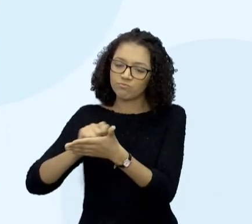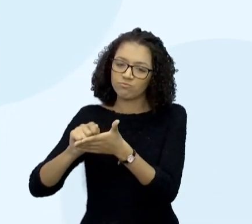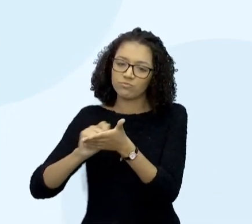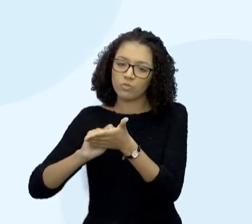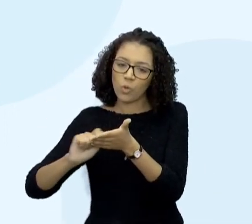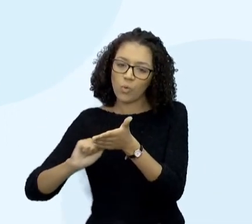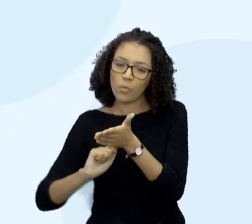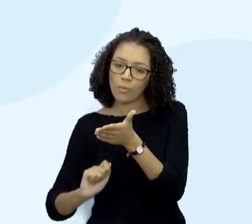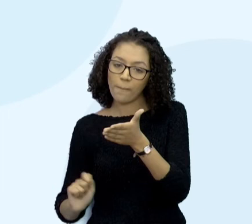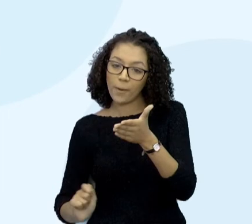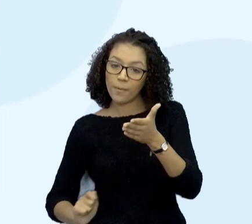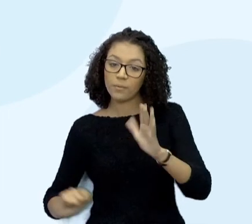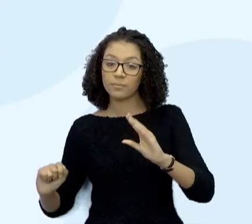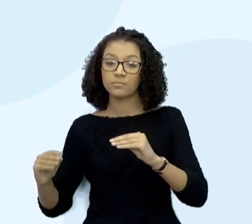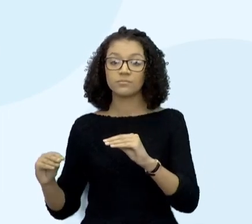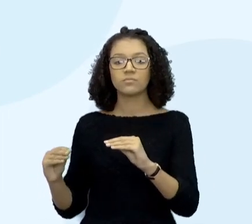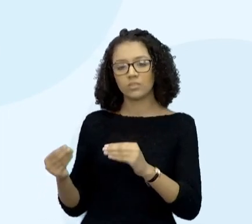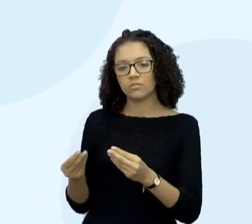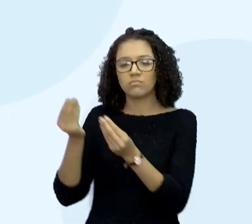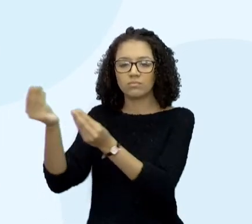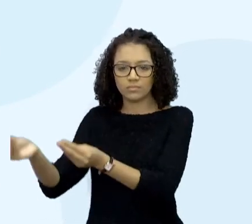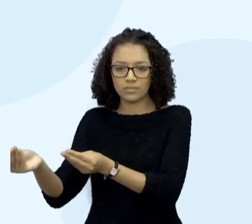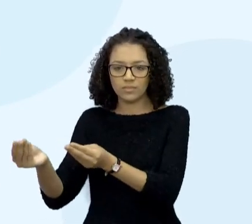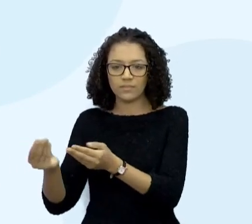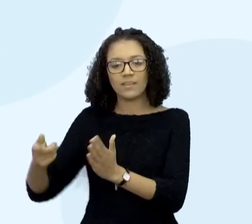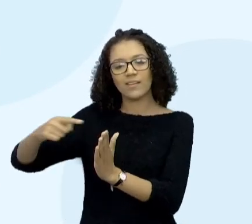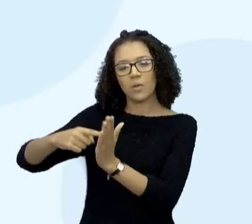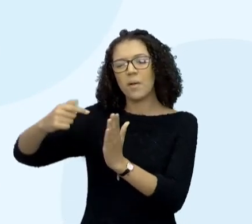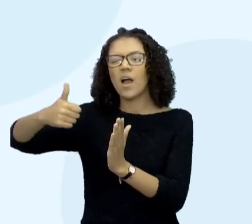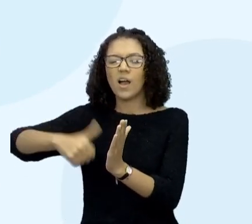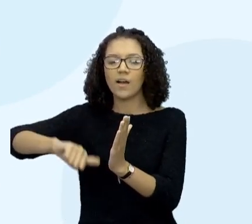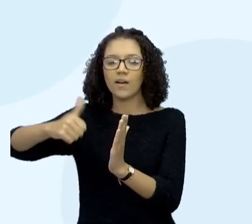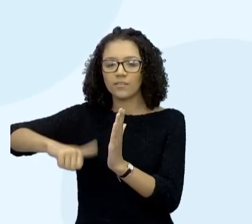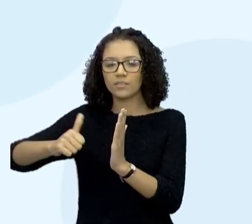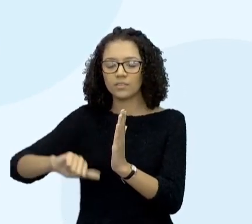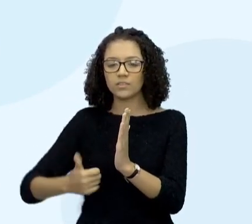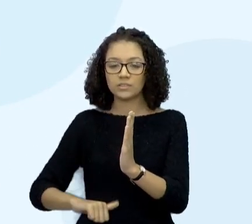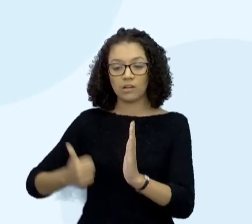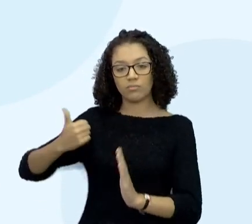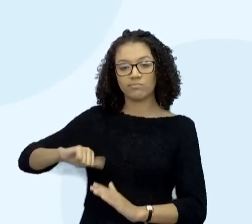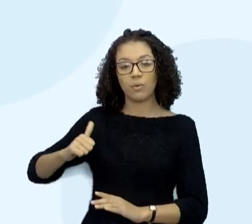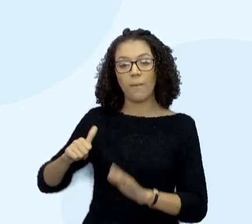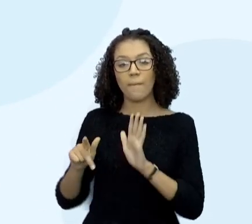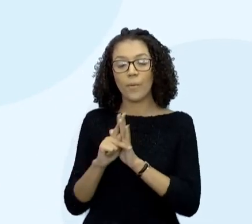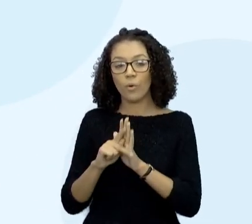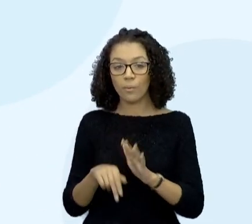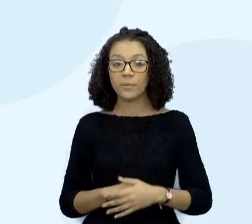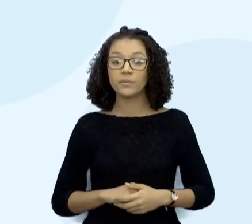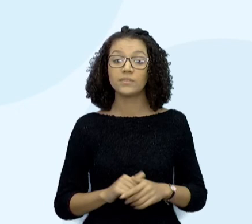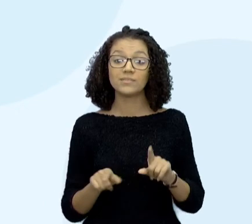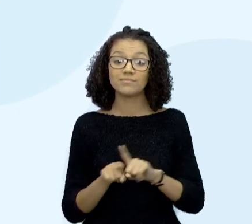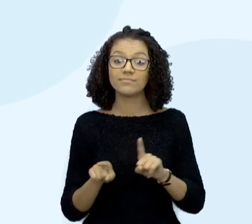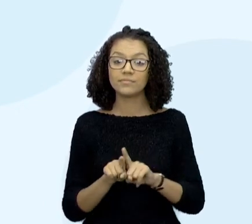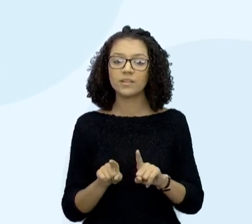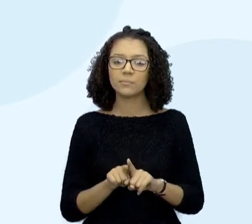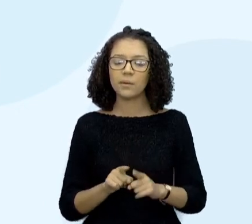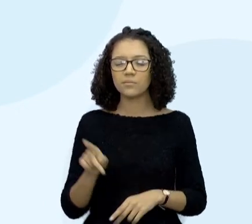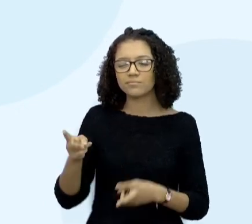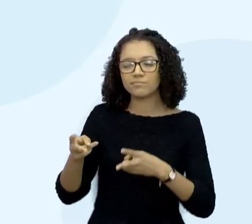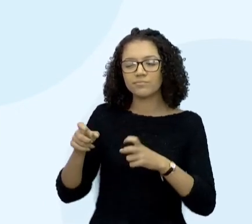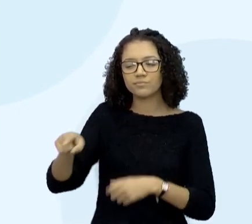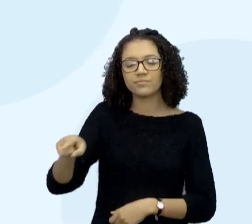ao componente. Com isso, incentive a autoavaliação, levando aos estudantes e perceberem o seu protagonismo